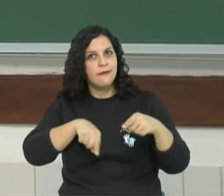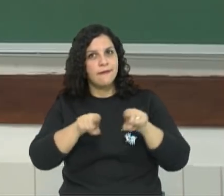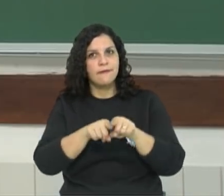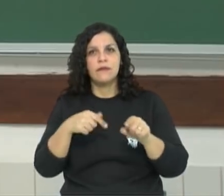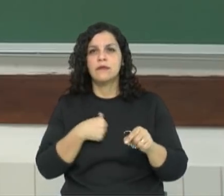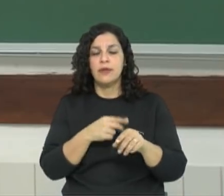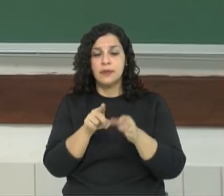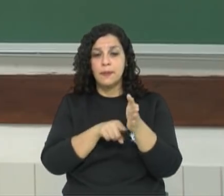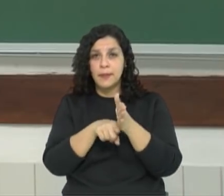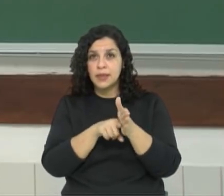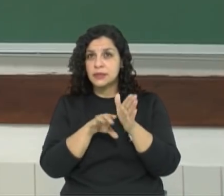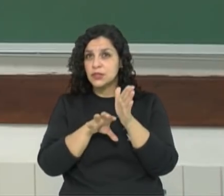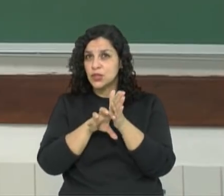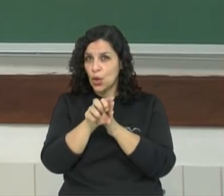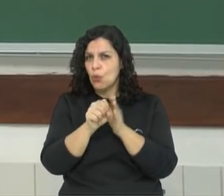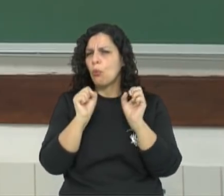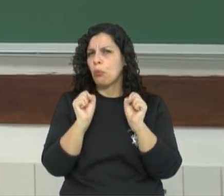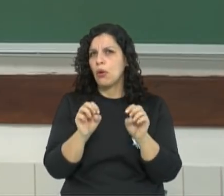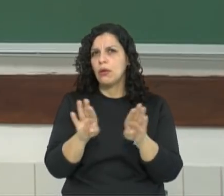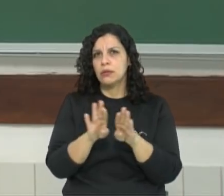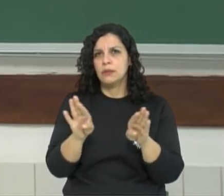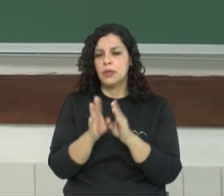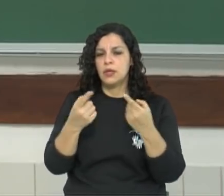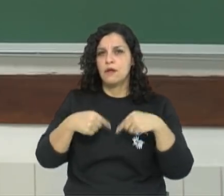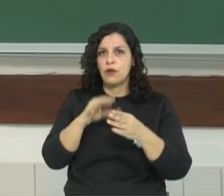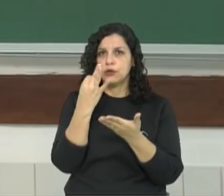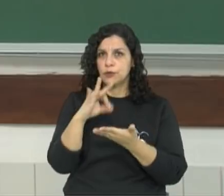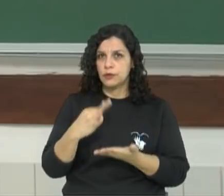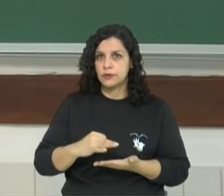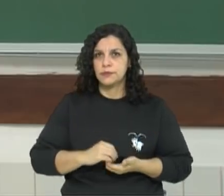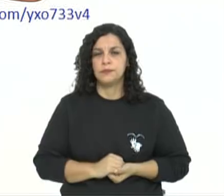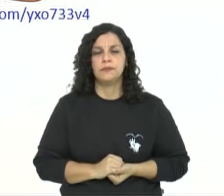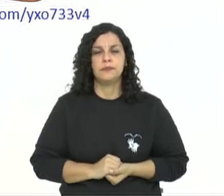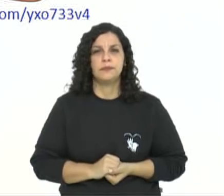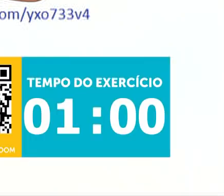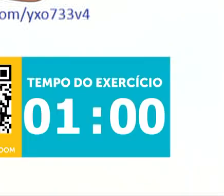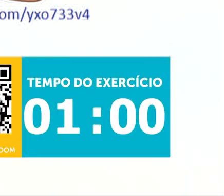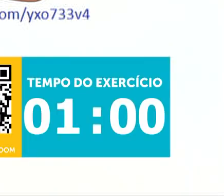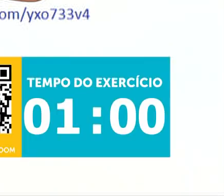faça uma busca aí no Google. Logo voltamos com a correção.